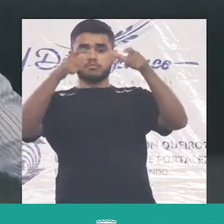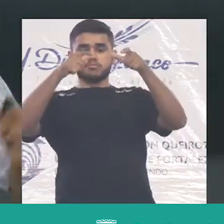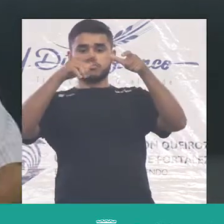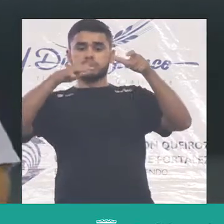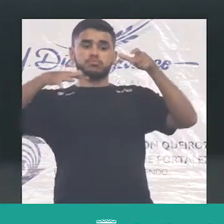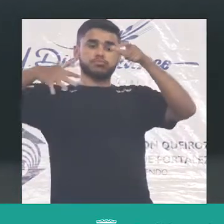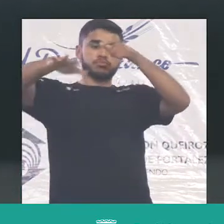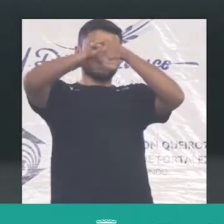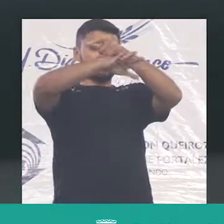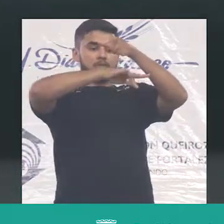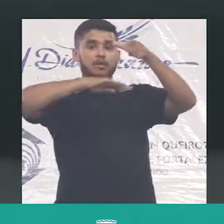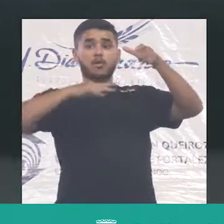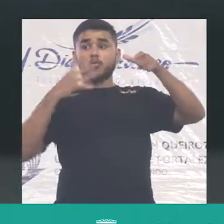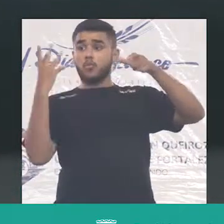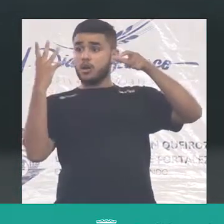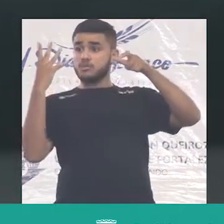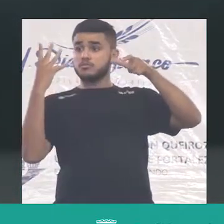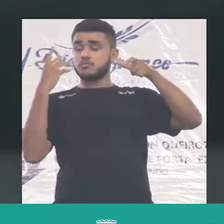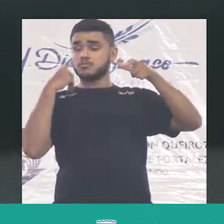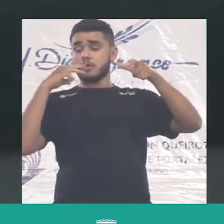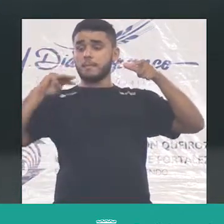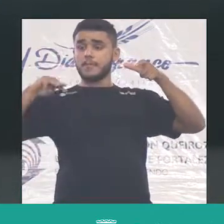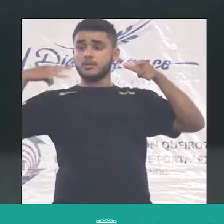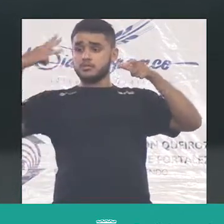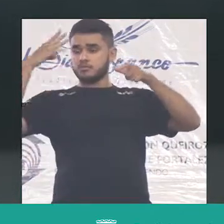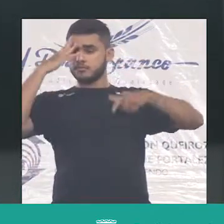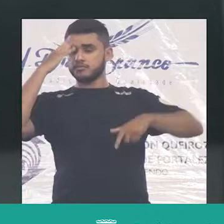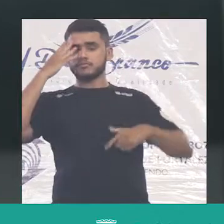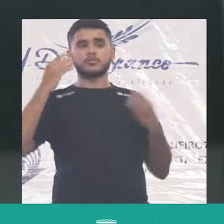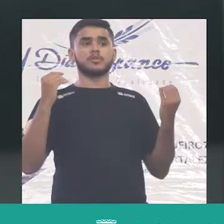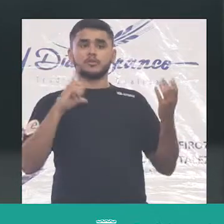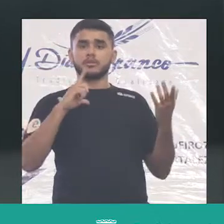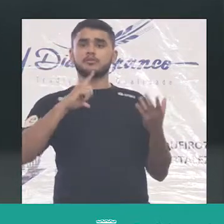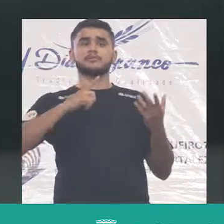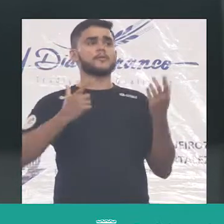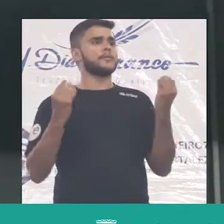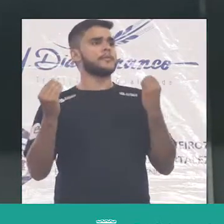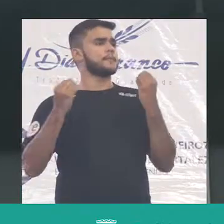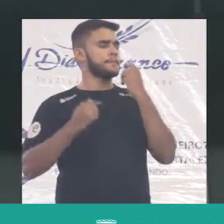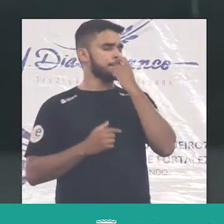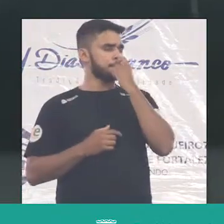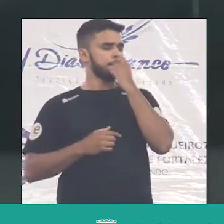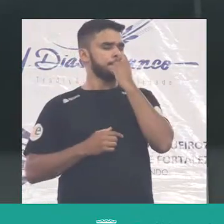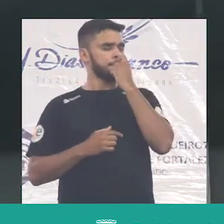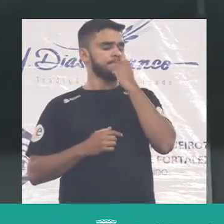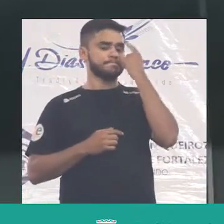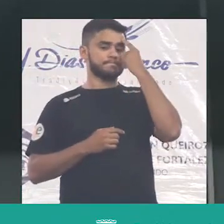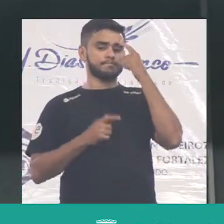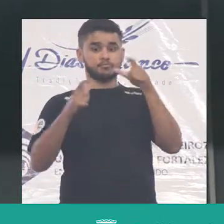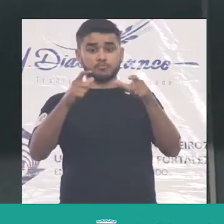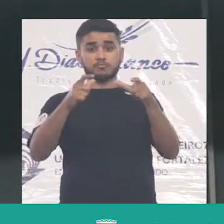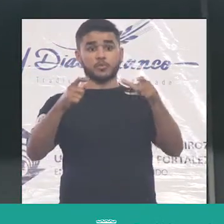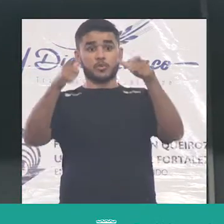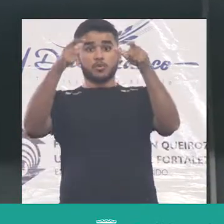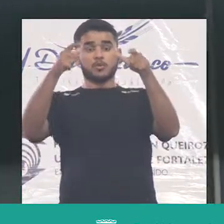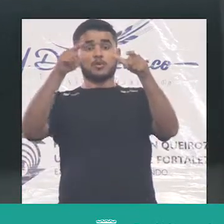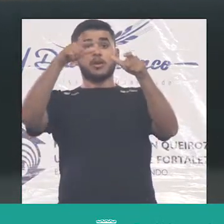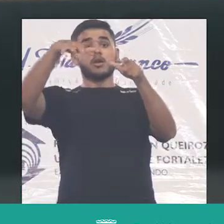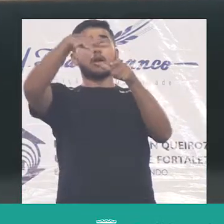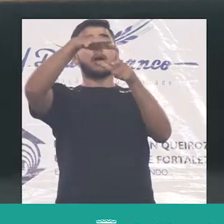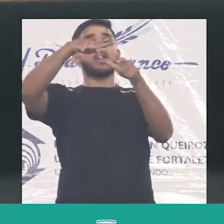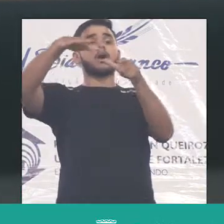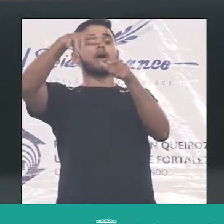tinha 12 e vai sobrar 4 ao redor da piscina com água, é porque a parte que vai ser ocupada pela